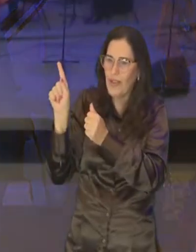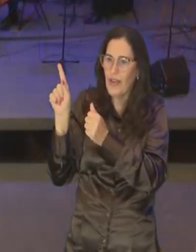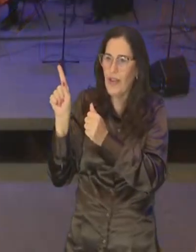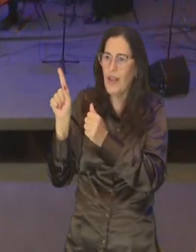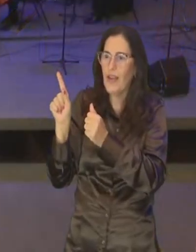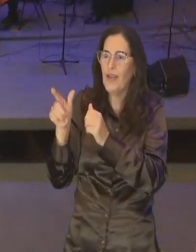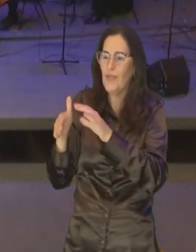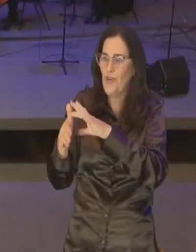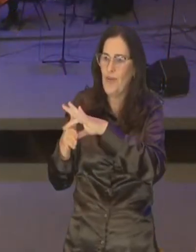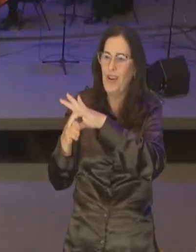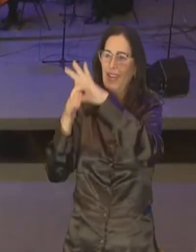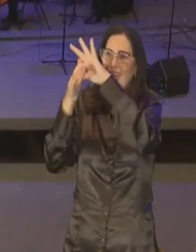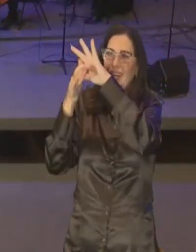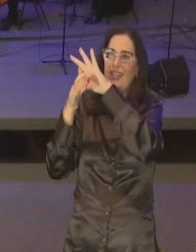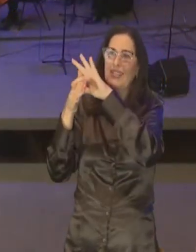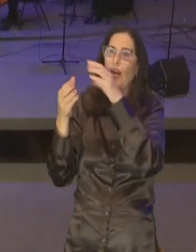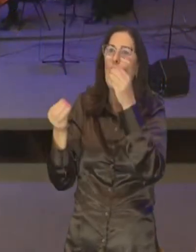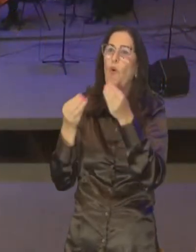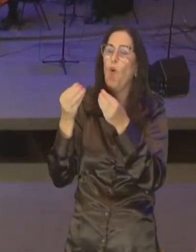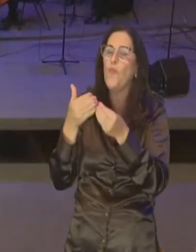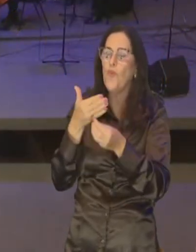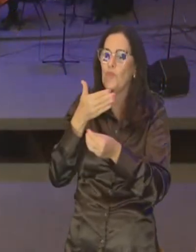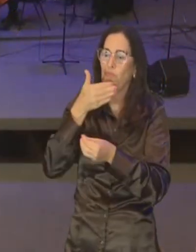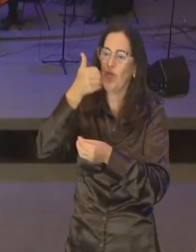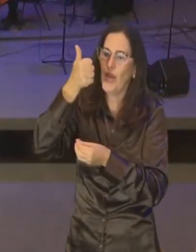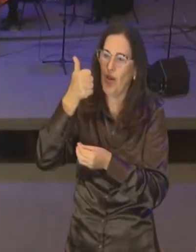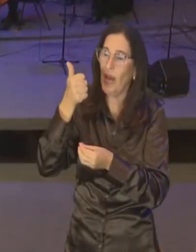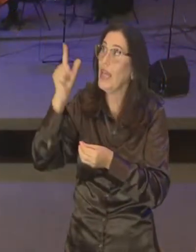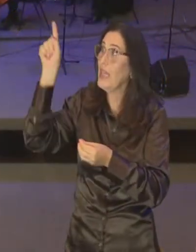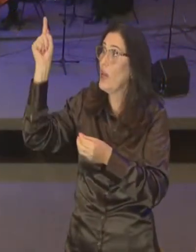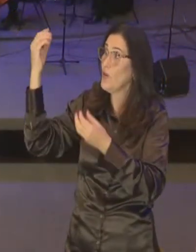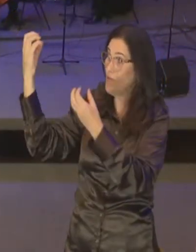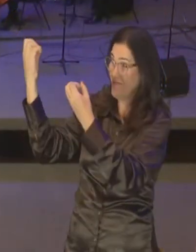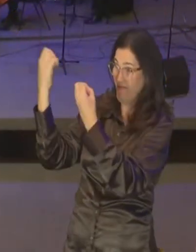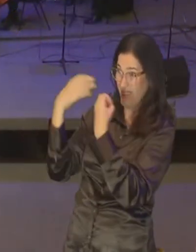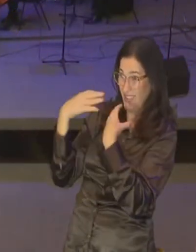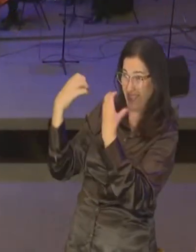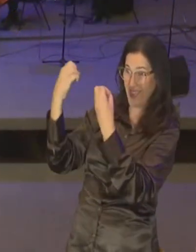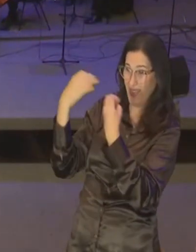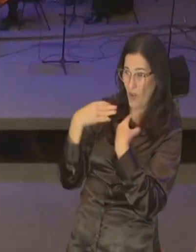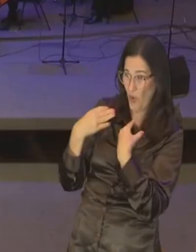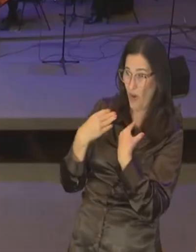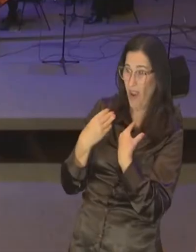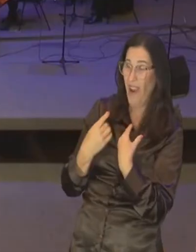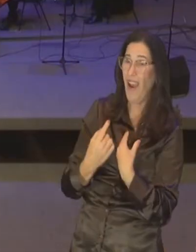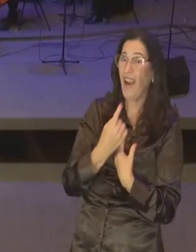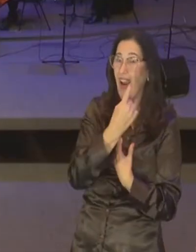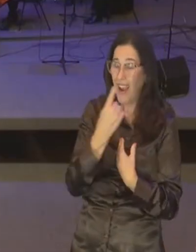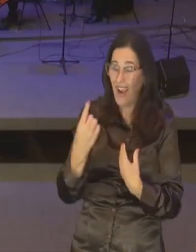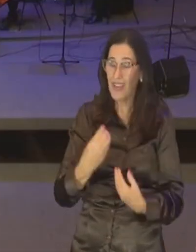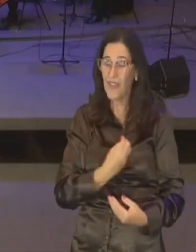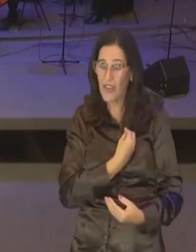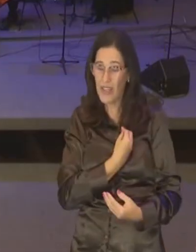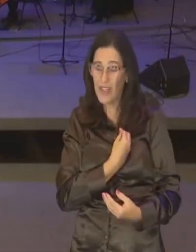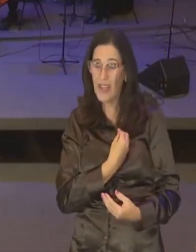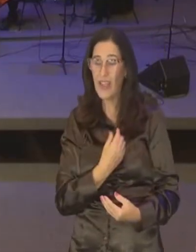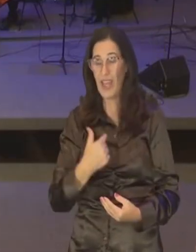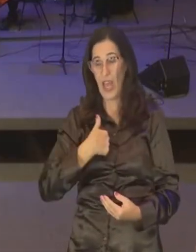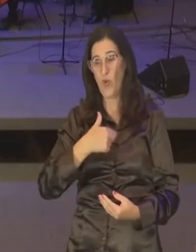liderança. E Deus me ensinou que cada vida que passa sobre as minhas